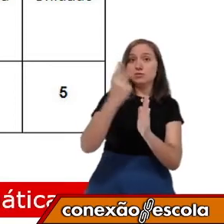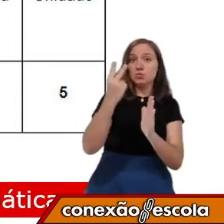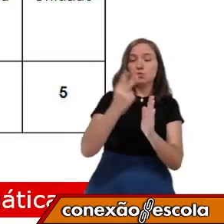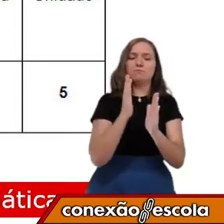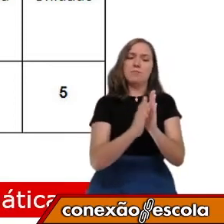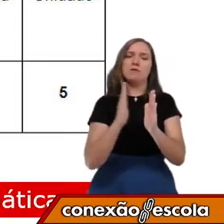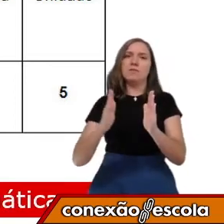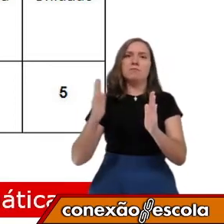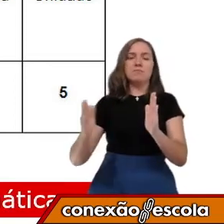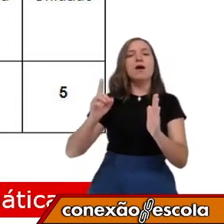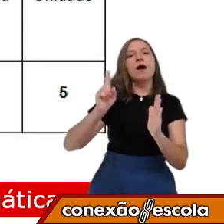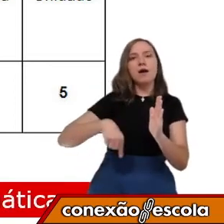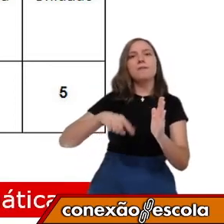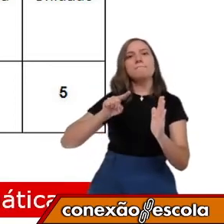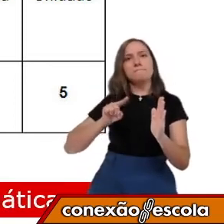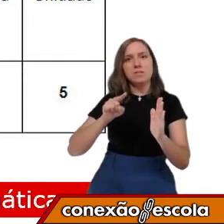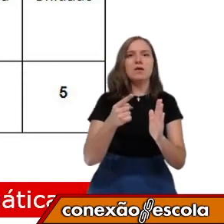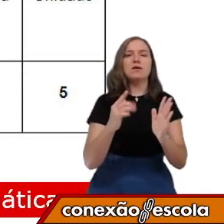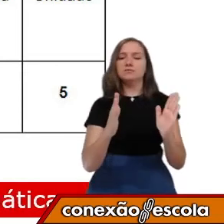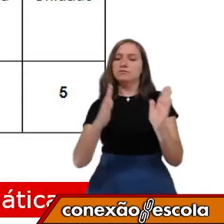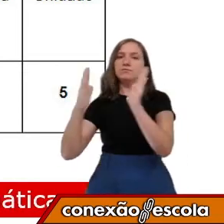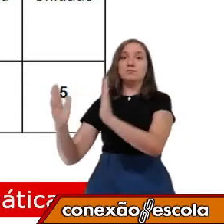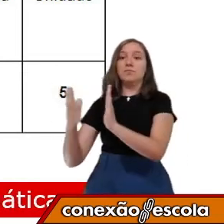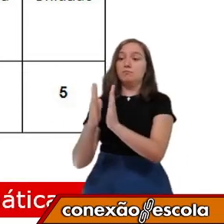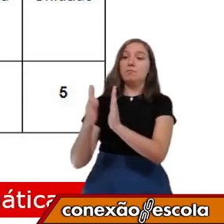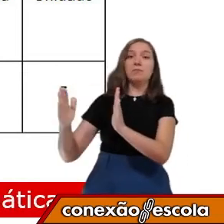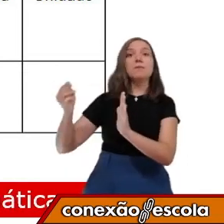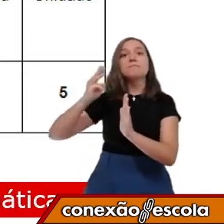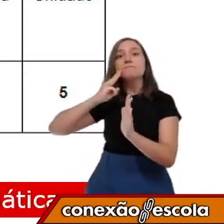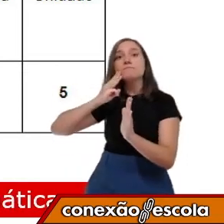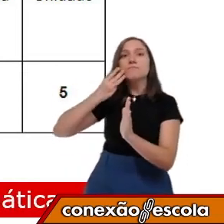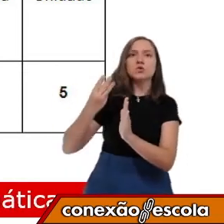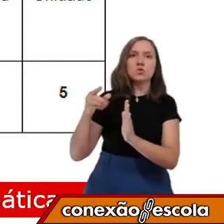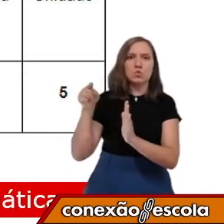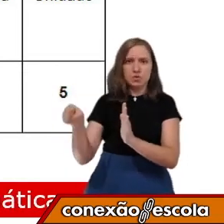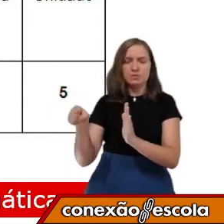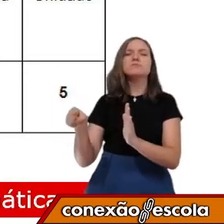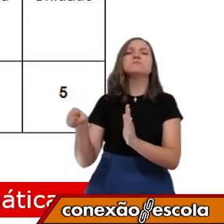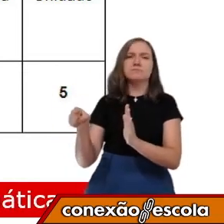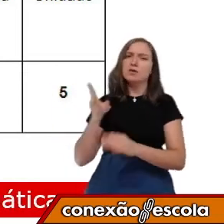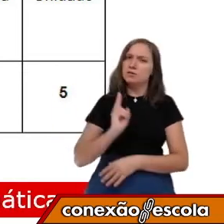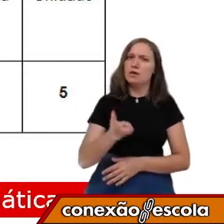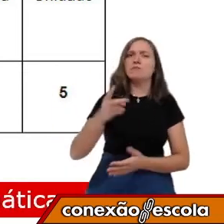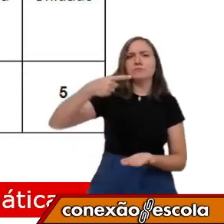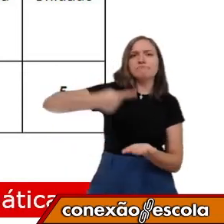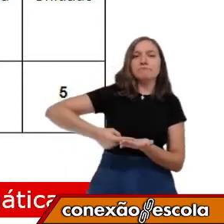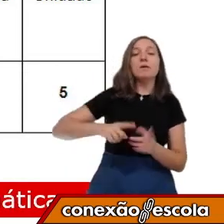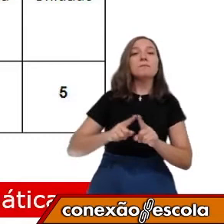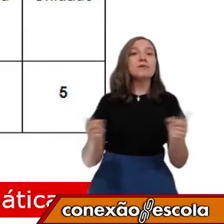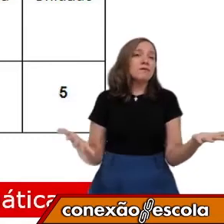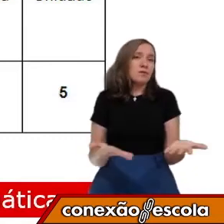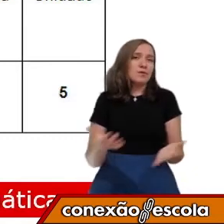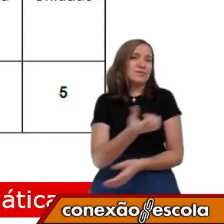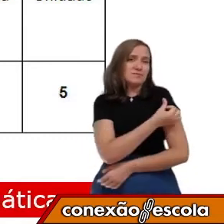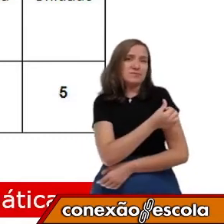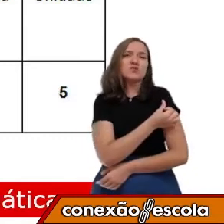a classe dos milhares. E na terceira classe, nós temos a classe dos milhões. E isso continua. Só que aqui no 6º ano, nós vamos